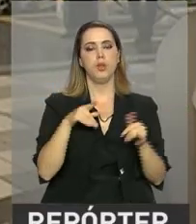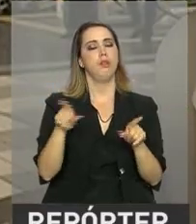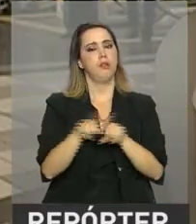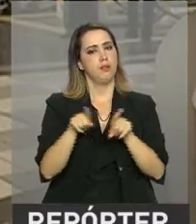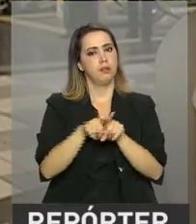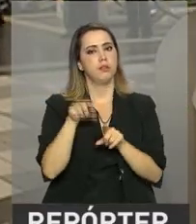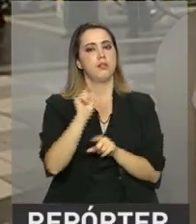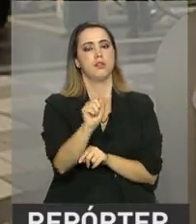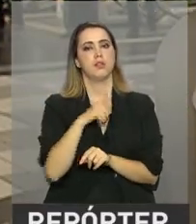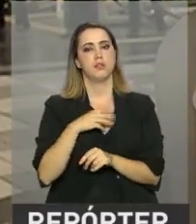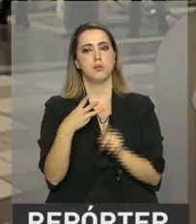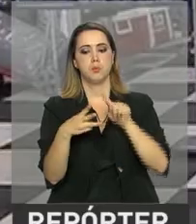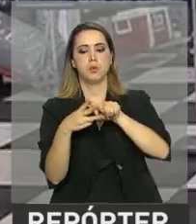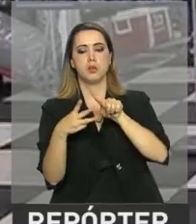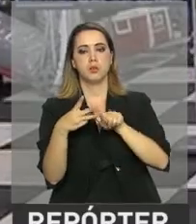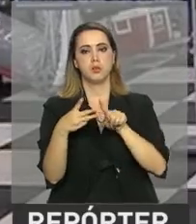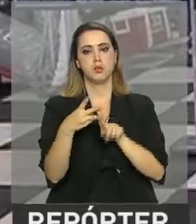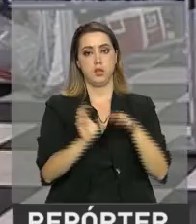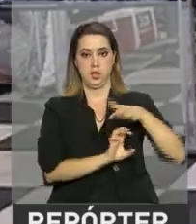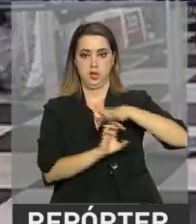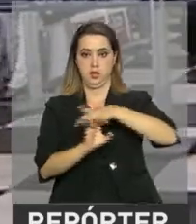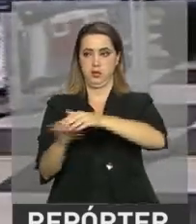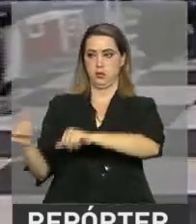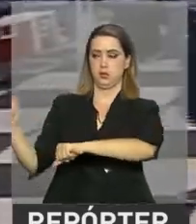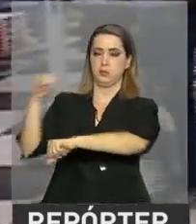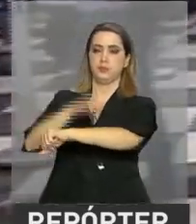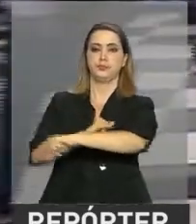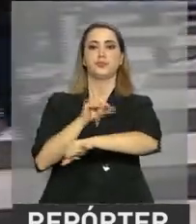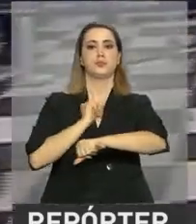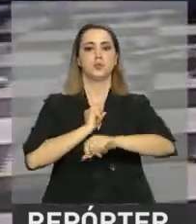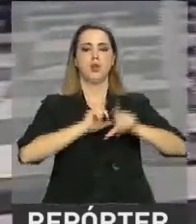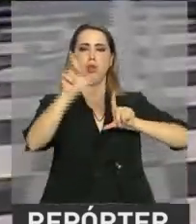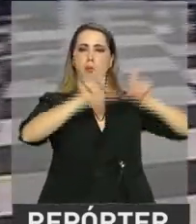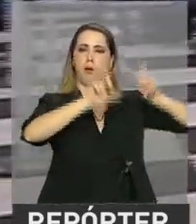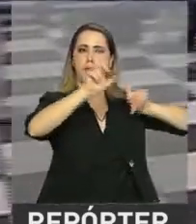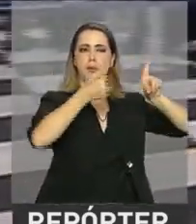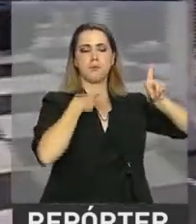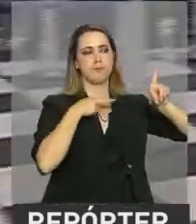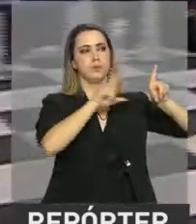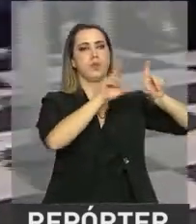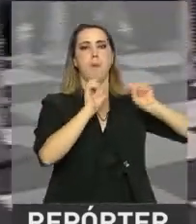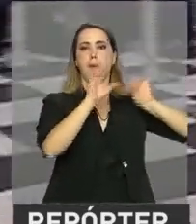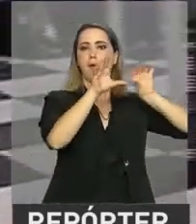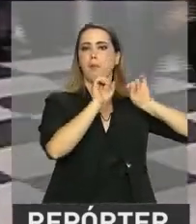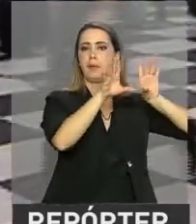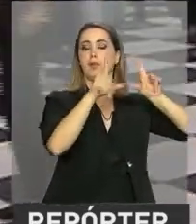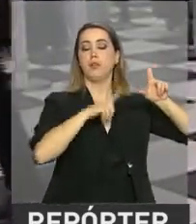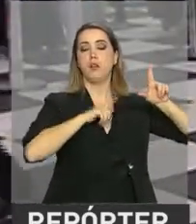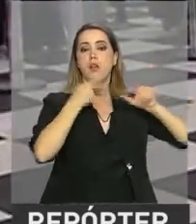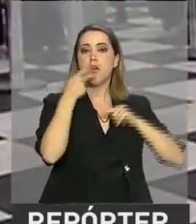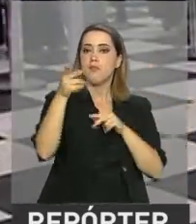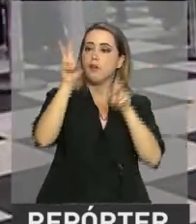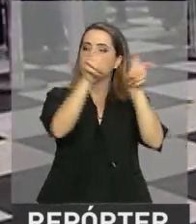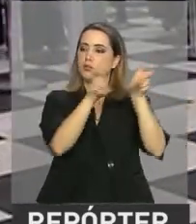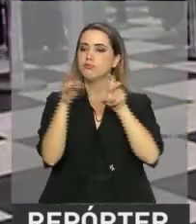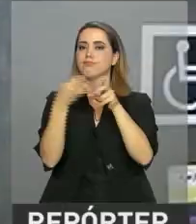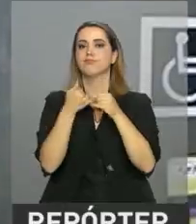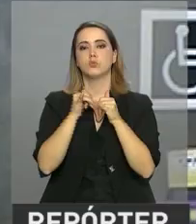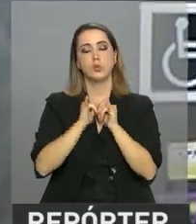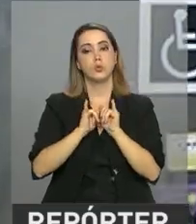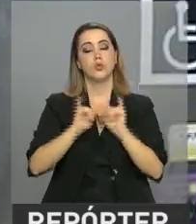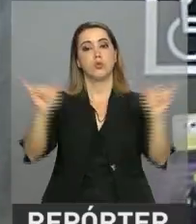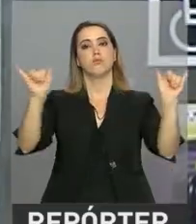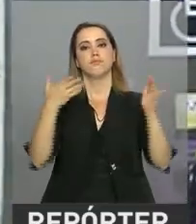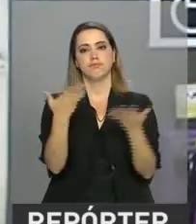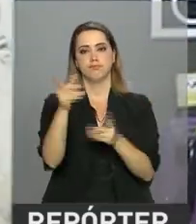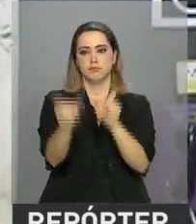o apoio de 3 companhias aéreas. Os avisos de voo dessas empresas falam sobre o tema com os passageiros.